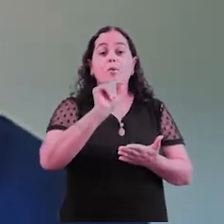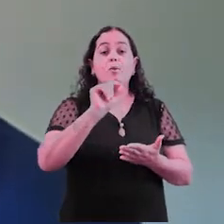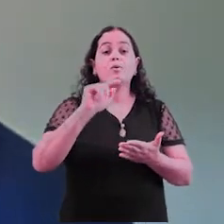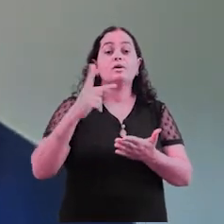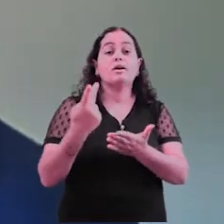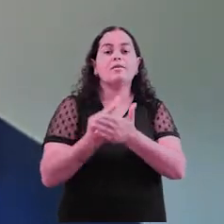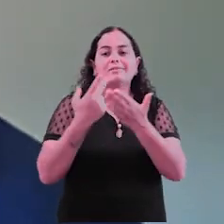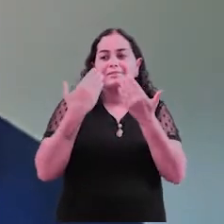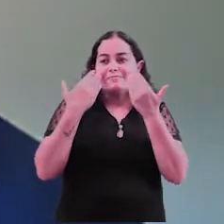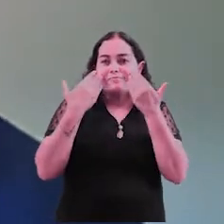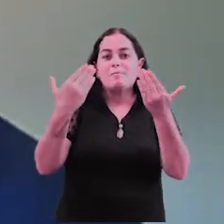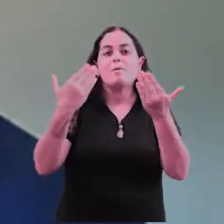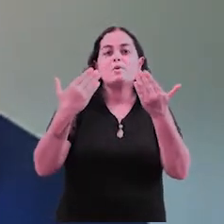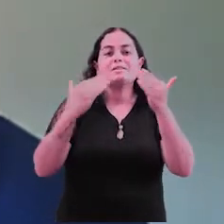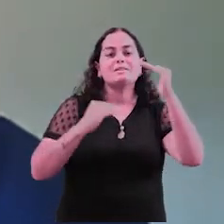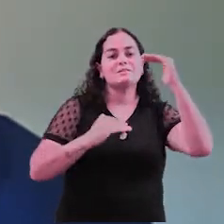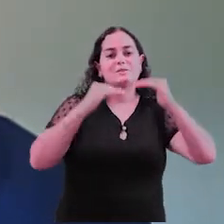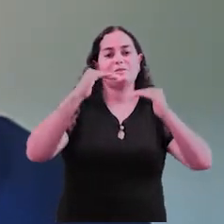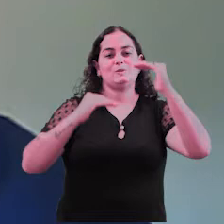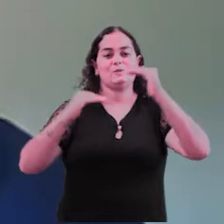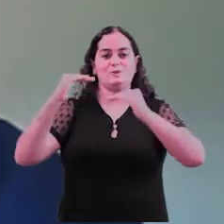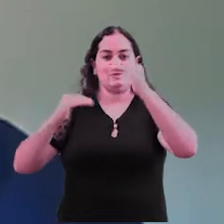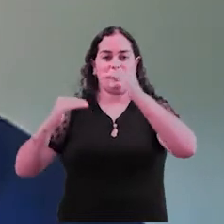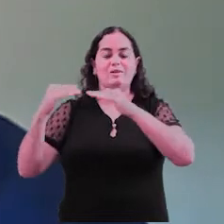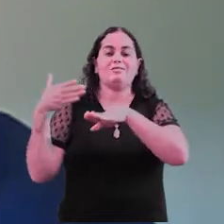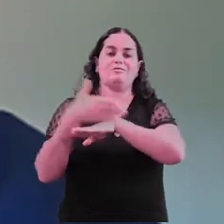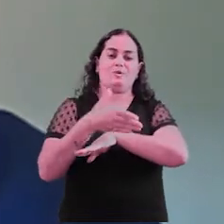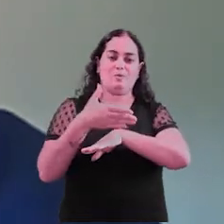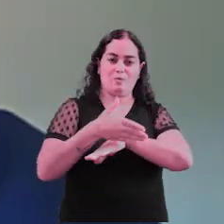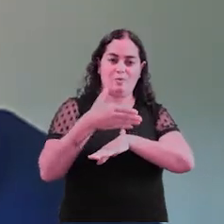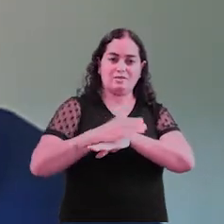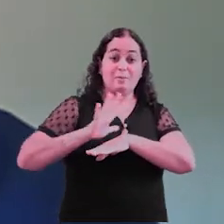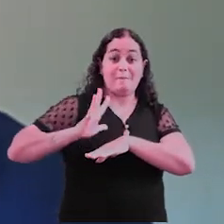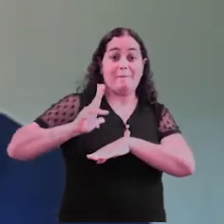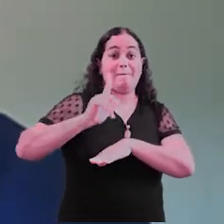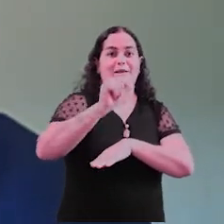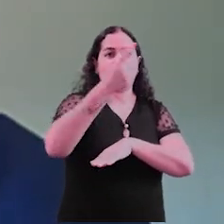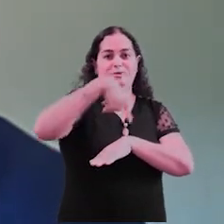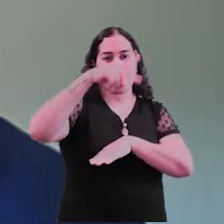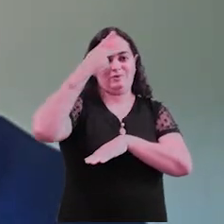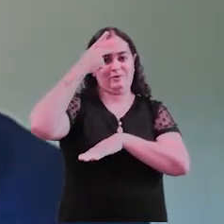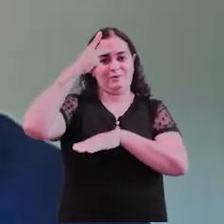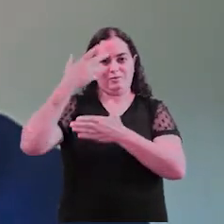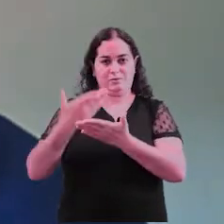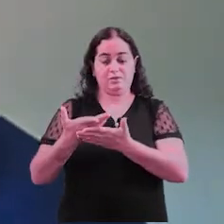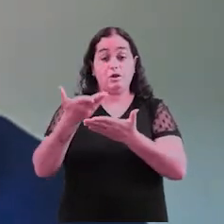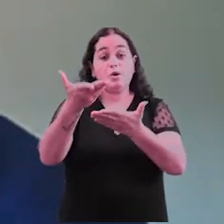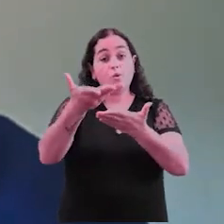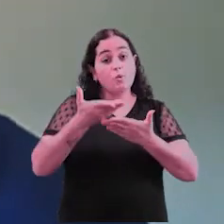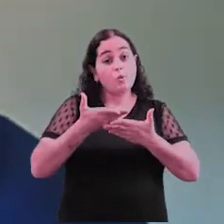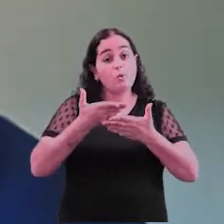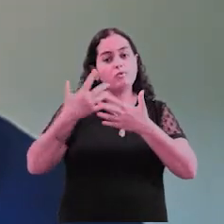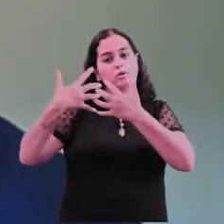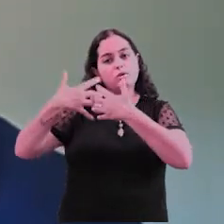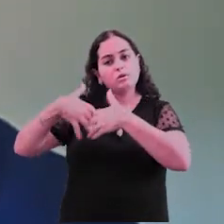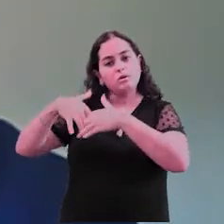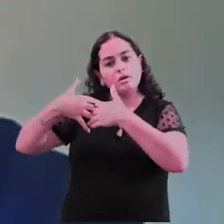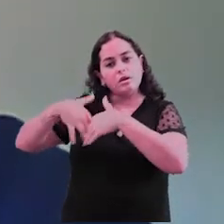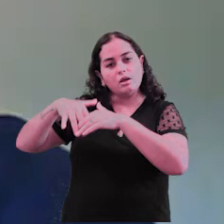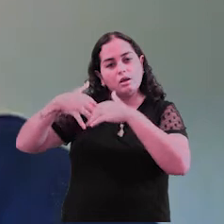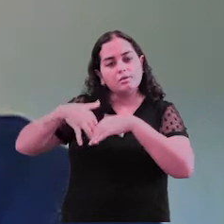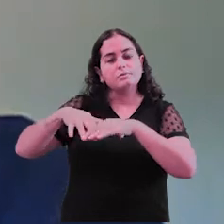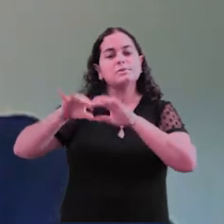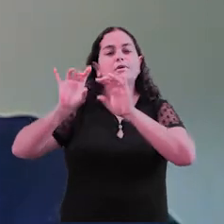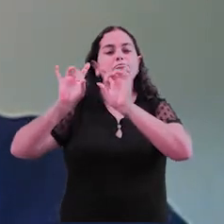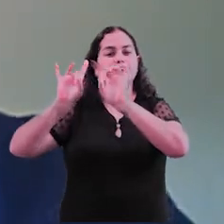acaba também escancarando a desigualdade no acesso à cultura científica para todos os públicos, o que nos convida a repensar, de modo